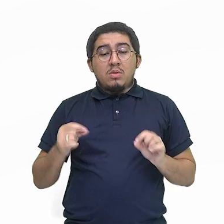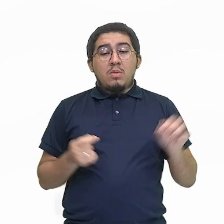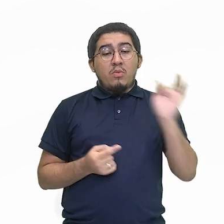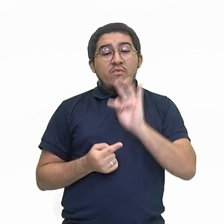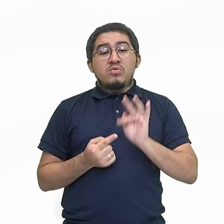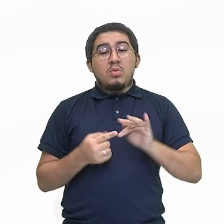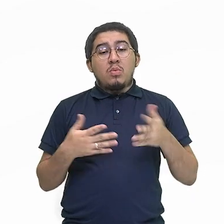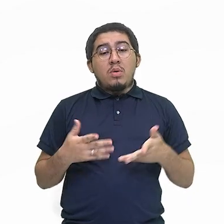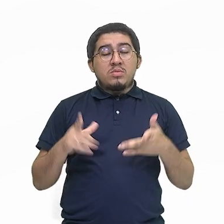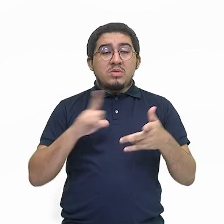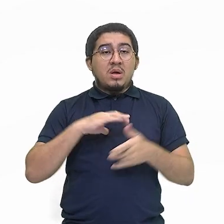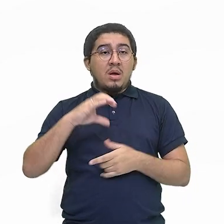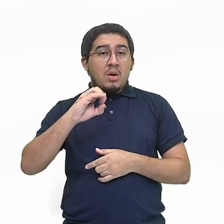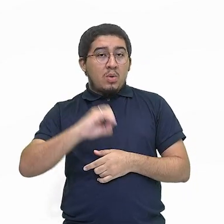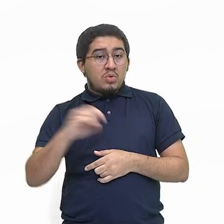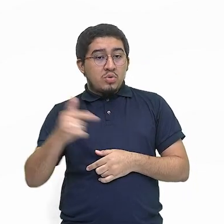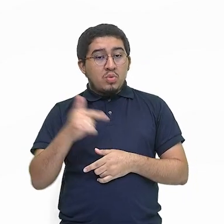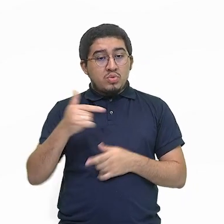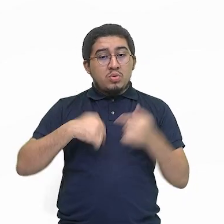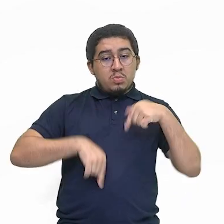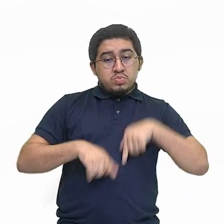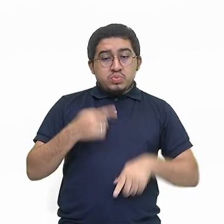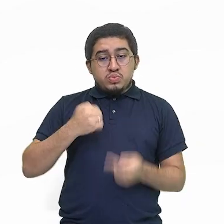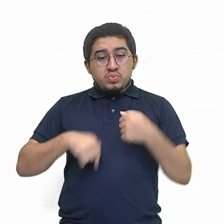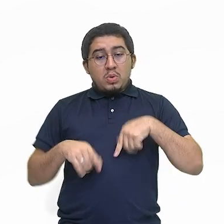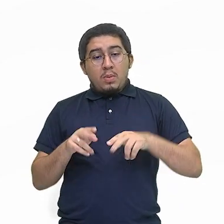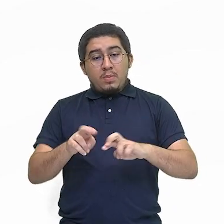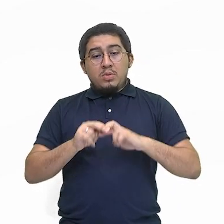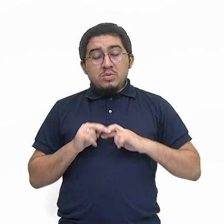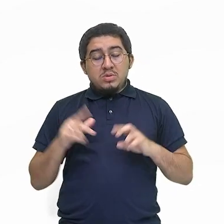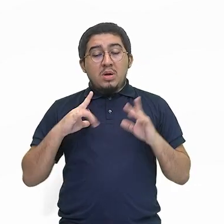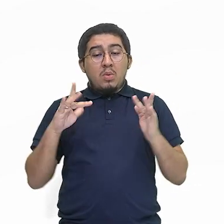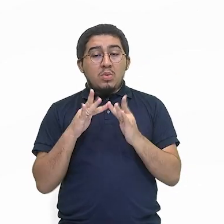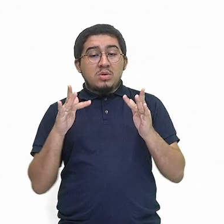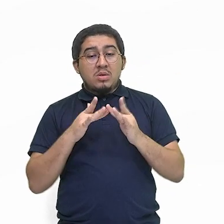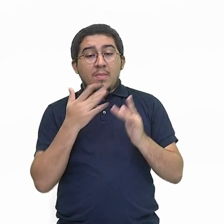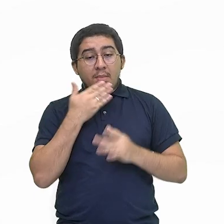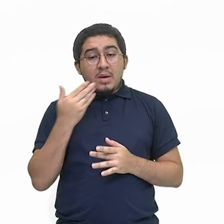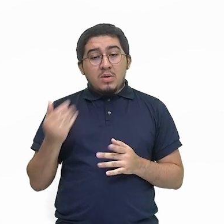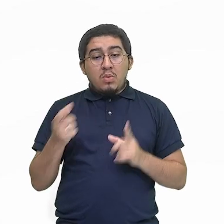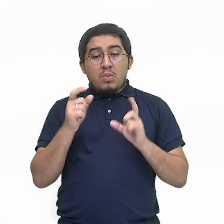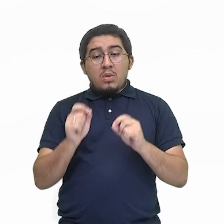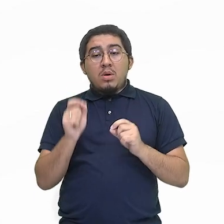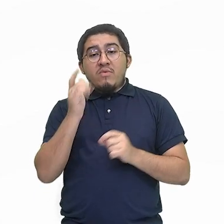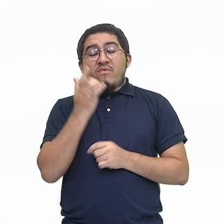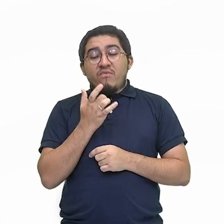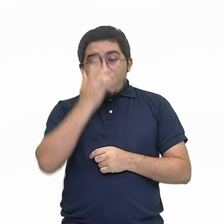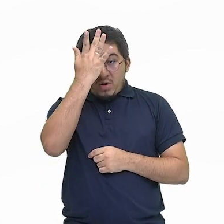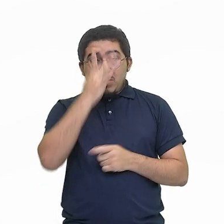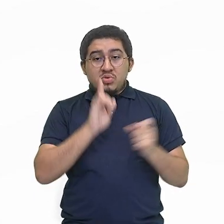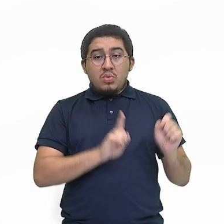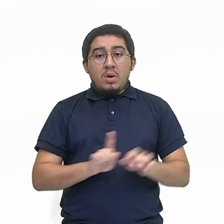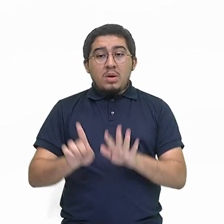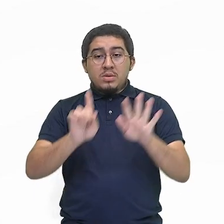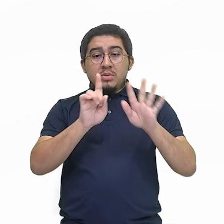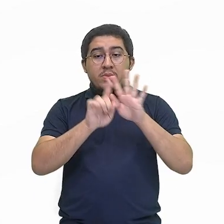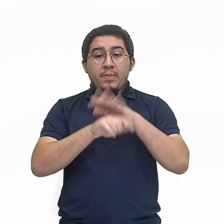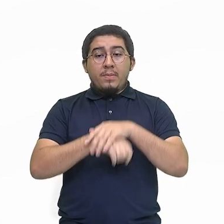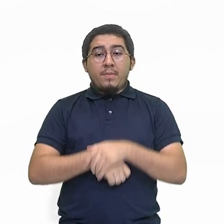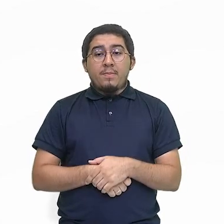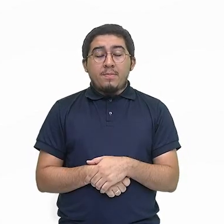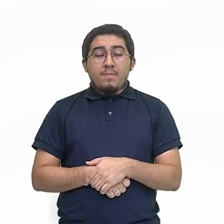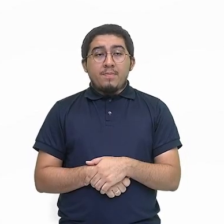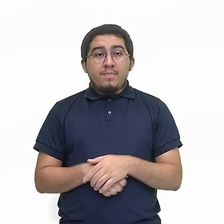quê? Transporte de oxigênio. Dessa forma, elas têm uma maior eficiência em carregar as moléculas dos gases. E